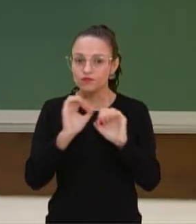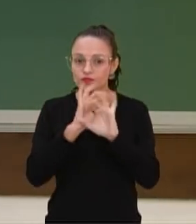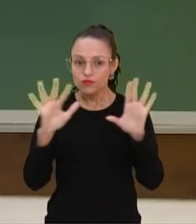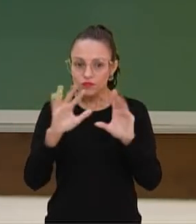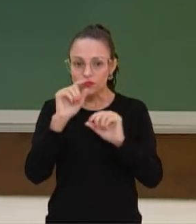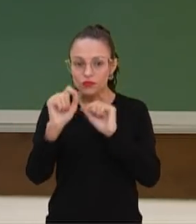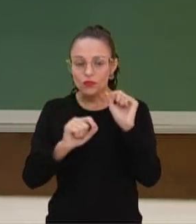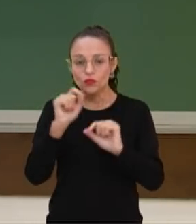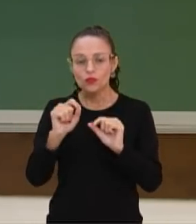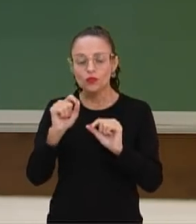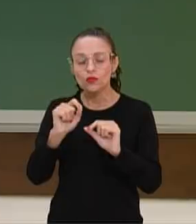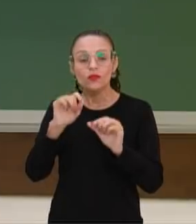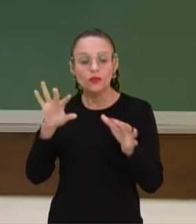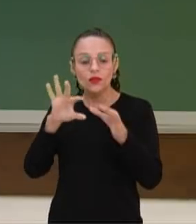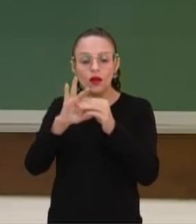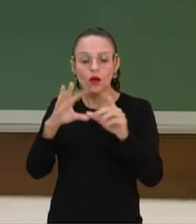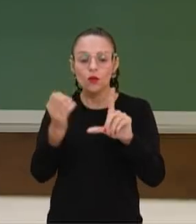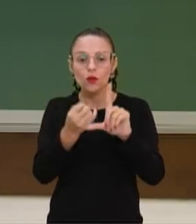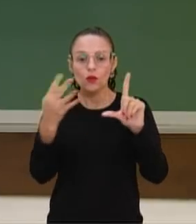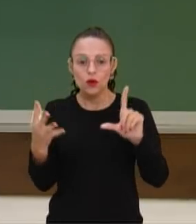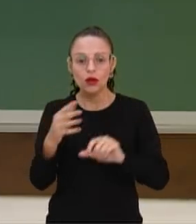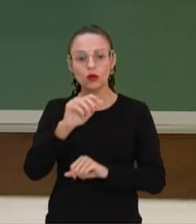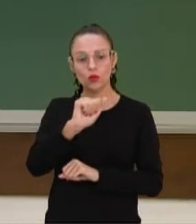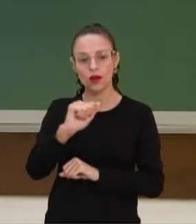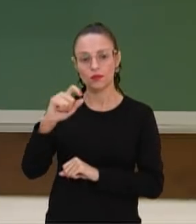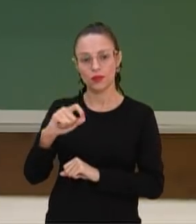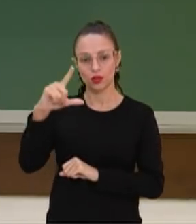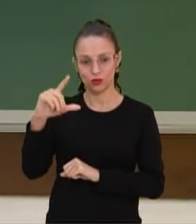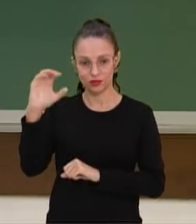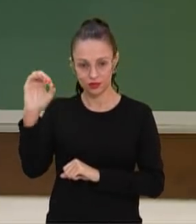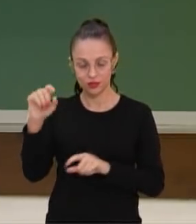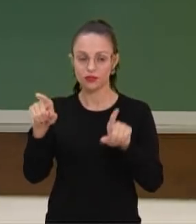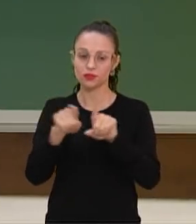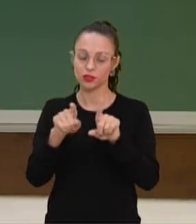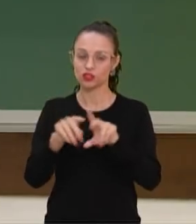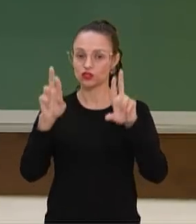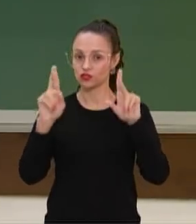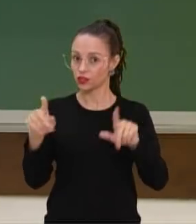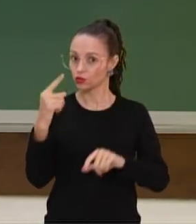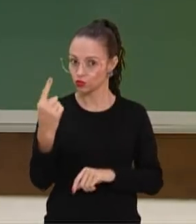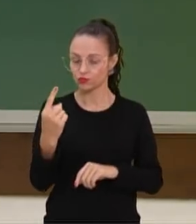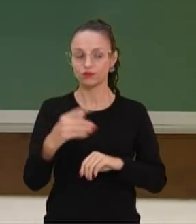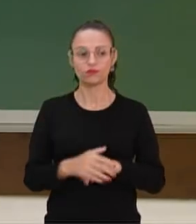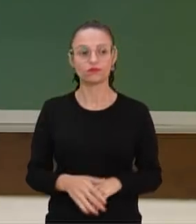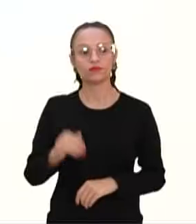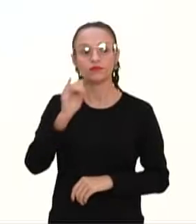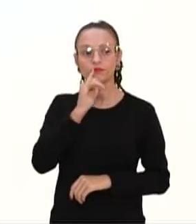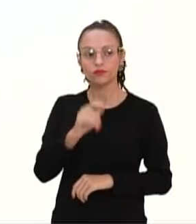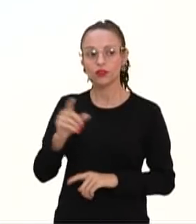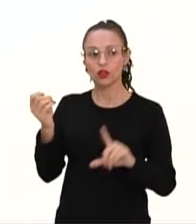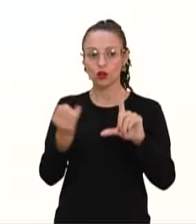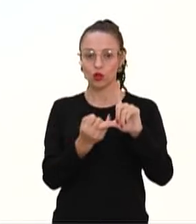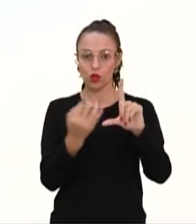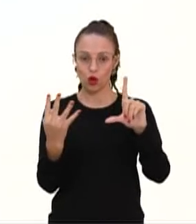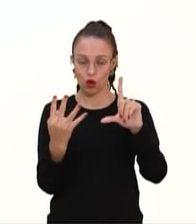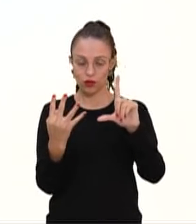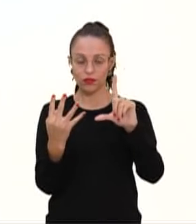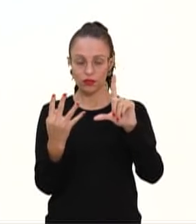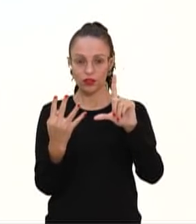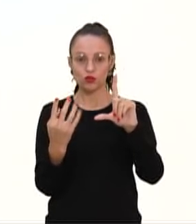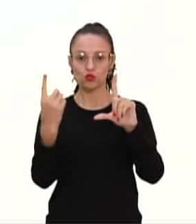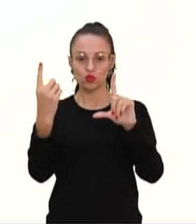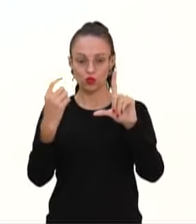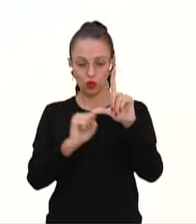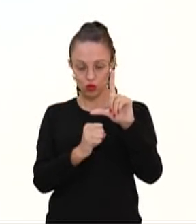condição de existência do logaritmo, o a tem que ser maior que 0 e diferente de 1. Olha o exemplo. Log de 1 na base